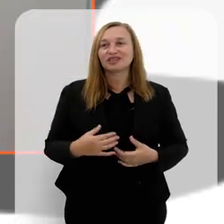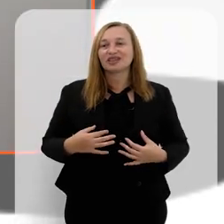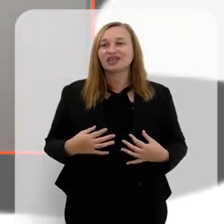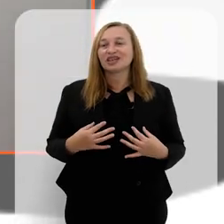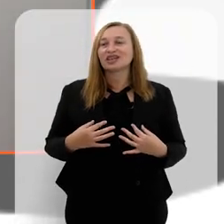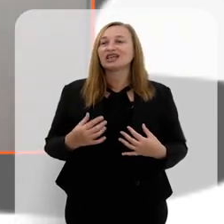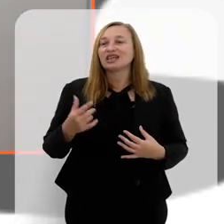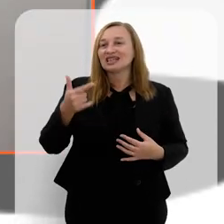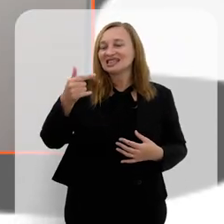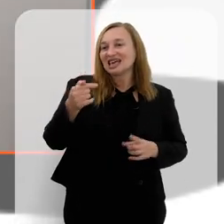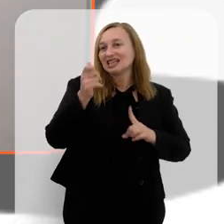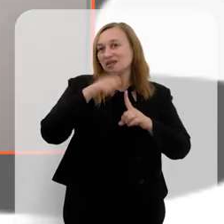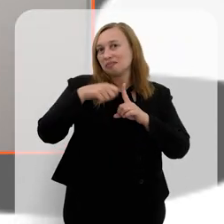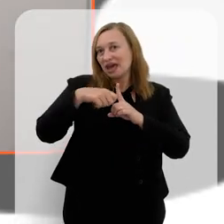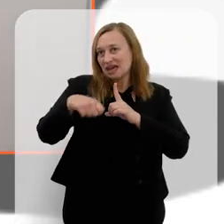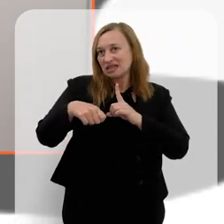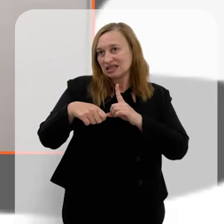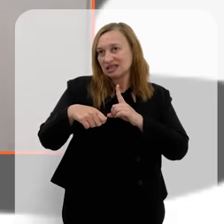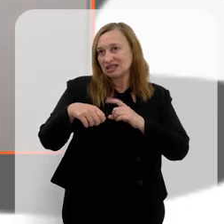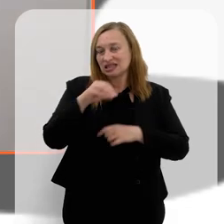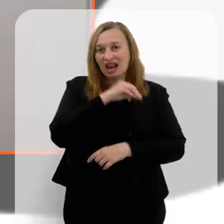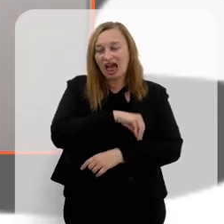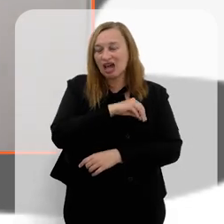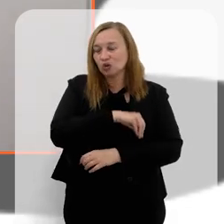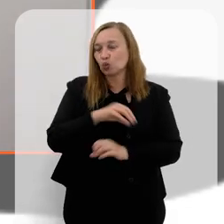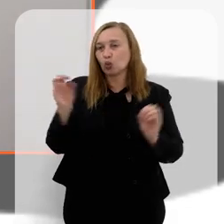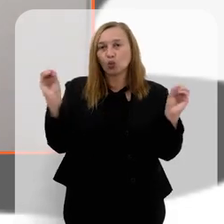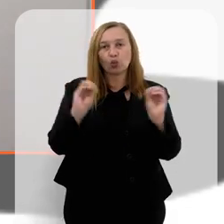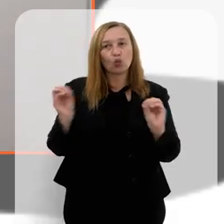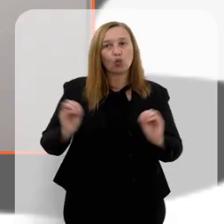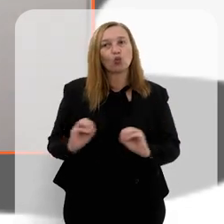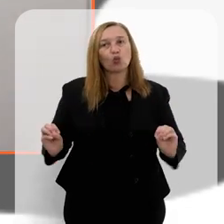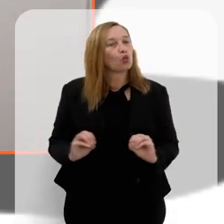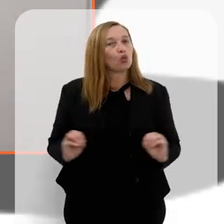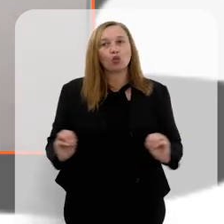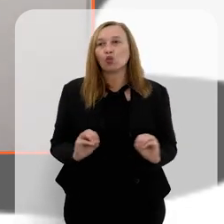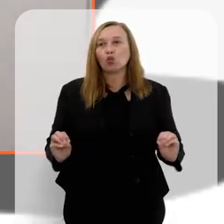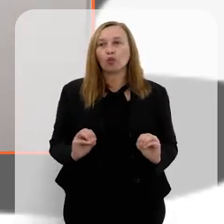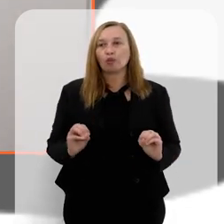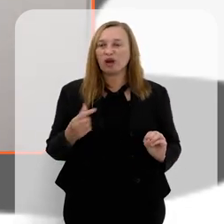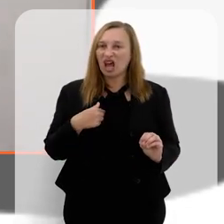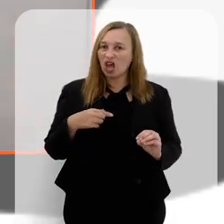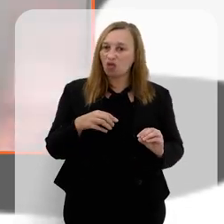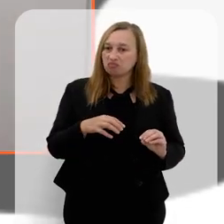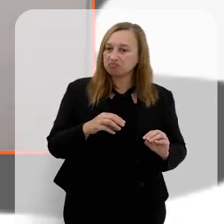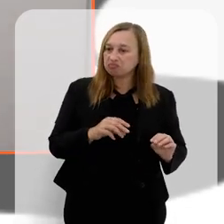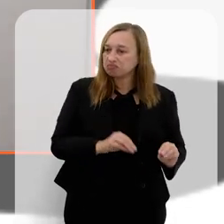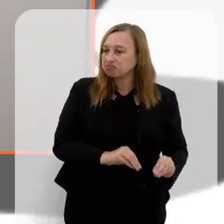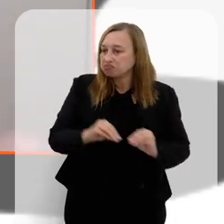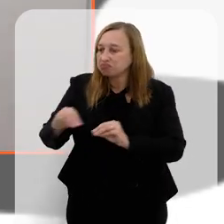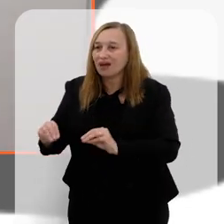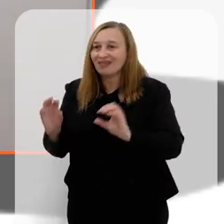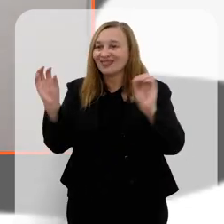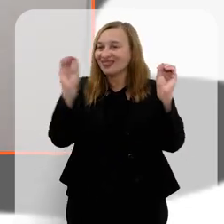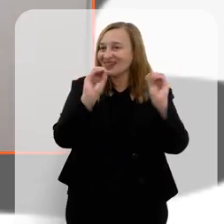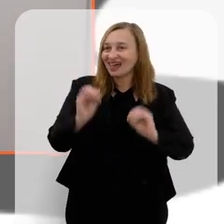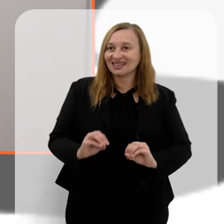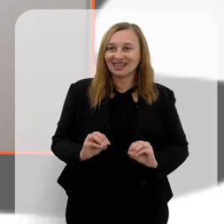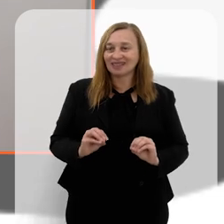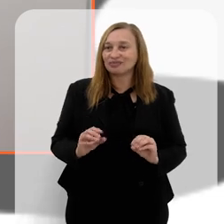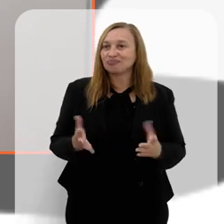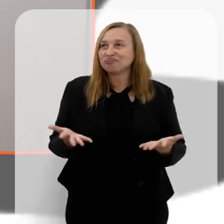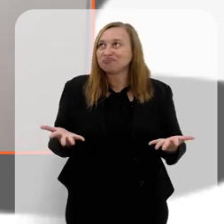mesmo. trabalhei 7 meses sem receber nem ajuda de custo para me deslocar.